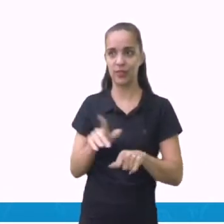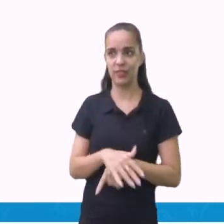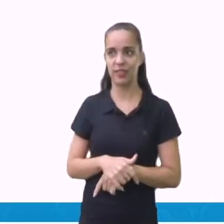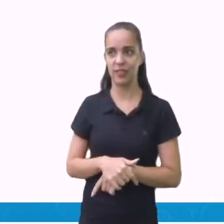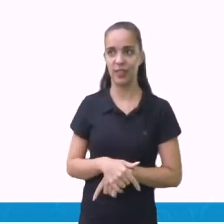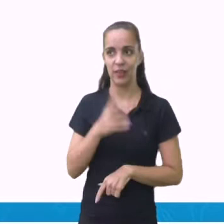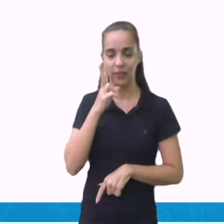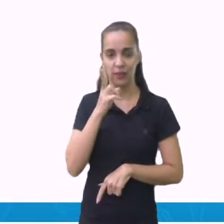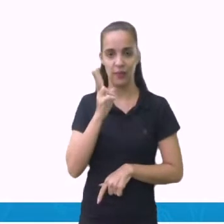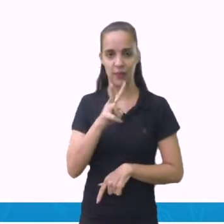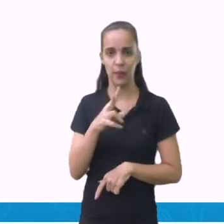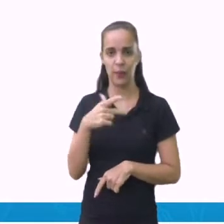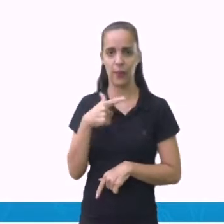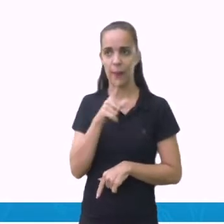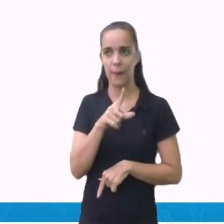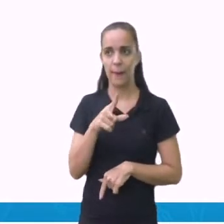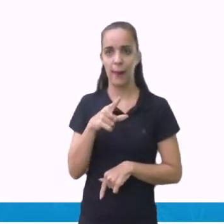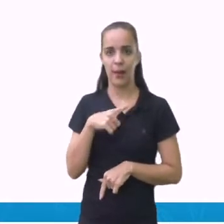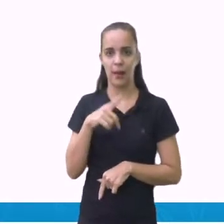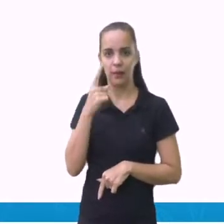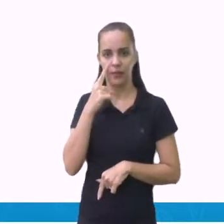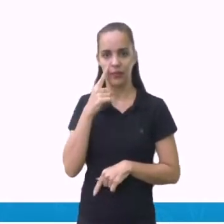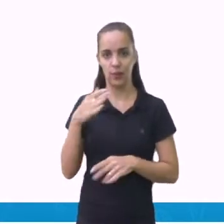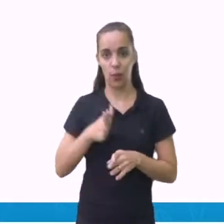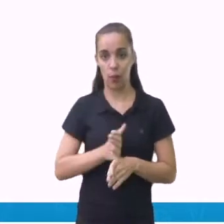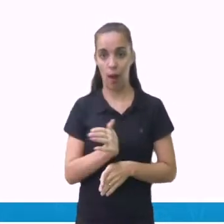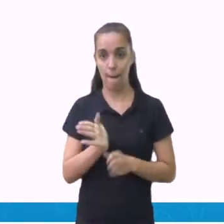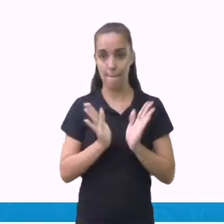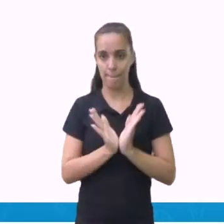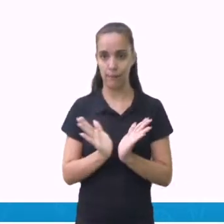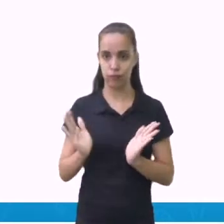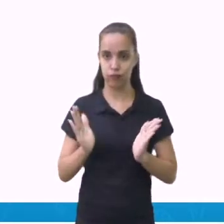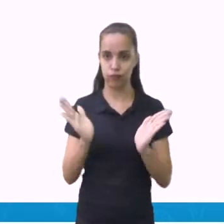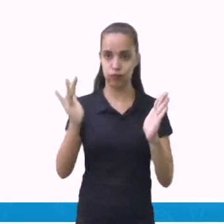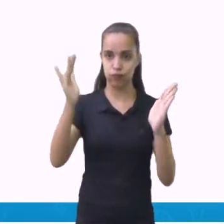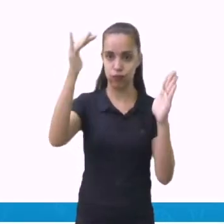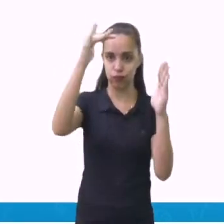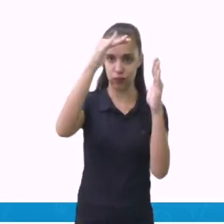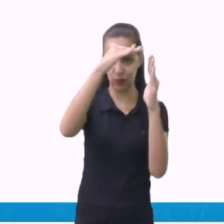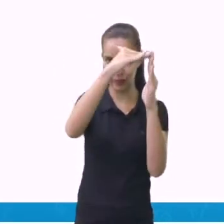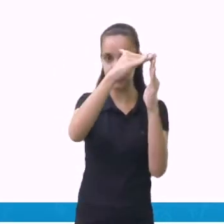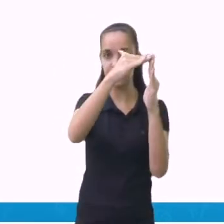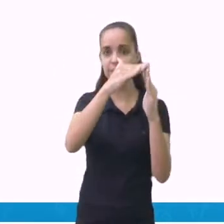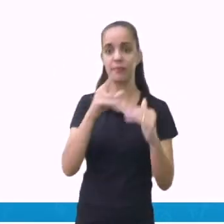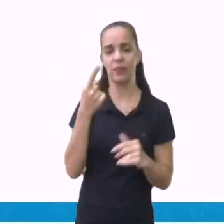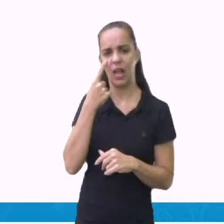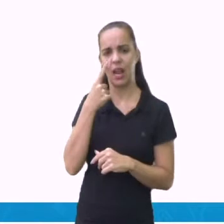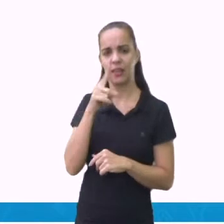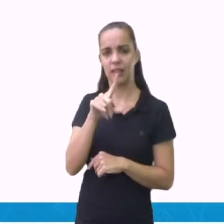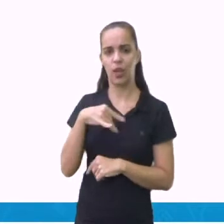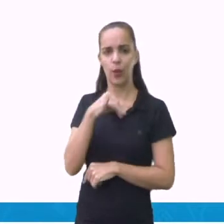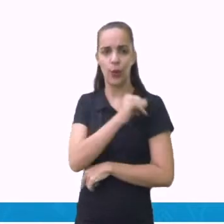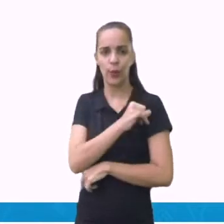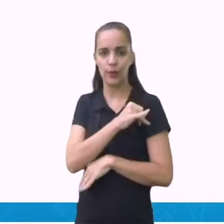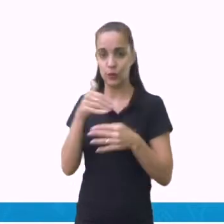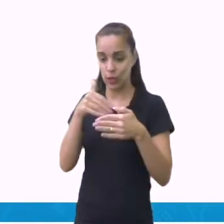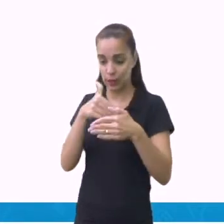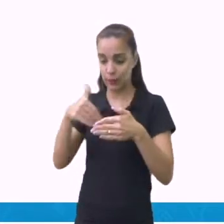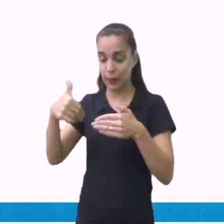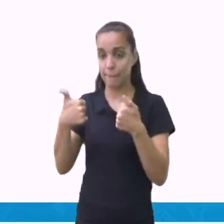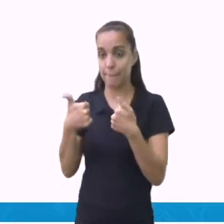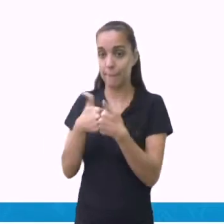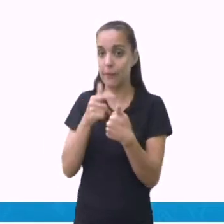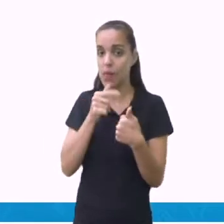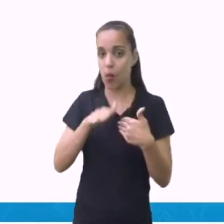saiu do litoral, essa parte da lateral do mapa aí é a parte onde fica o Rio de Janeiro, Salvador, onde eram as